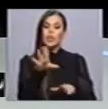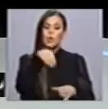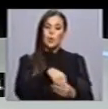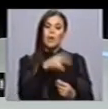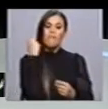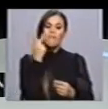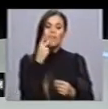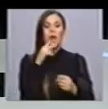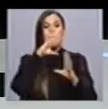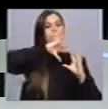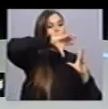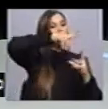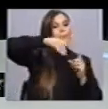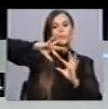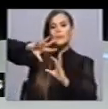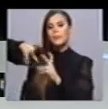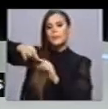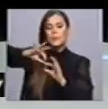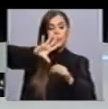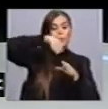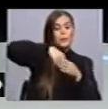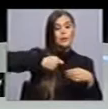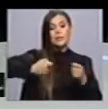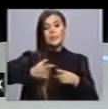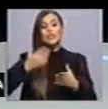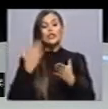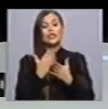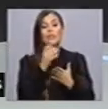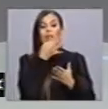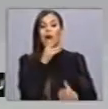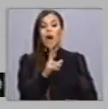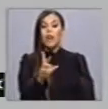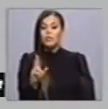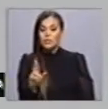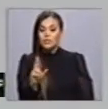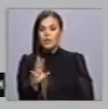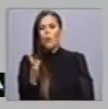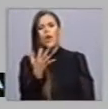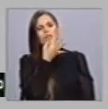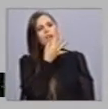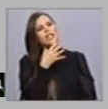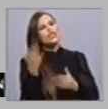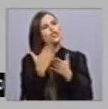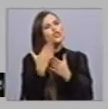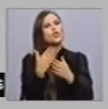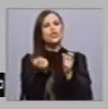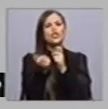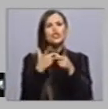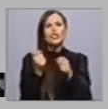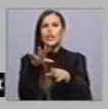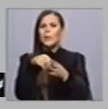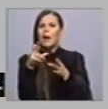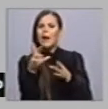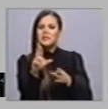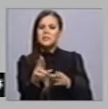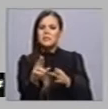planetas que possam orbitar essas estrelas. E este estudo vem falar sobre raio-x. E quando se fala em estudos de estrelas com raio-x, há logo